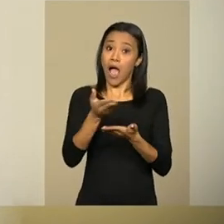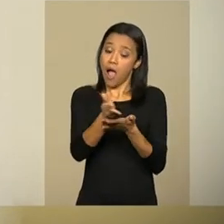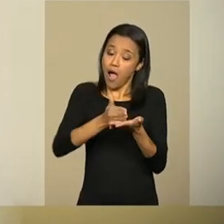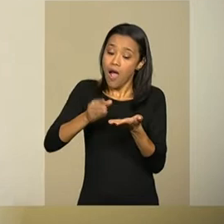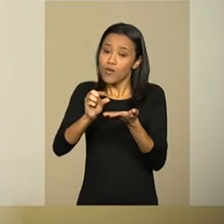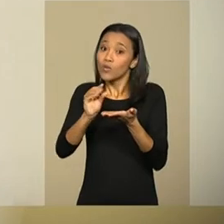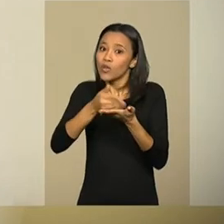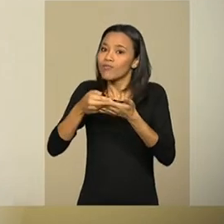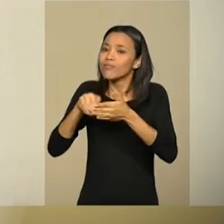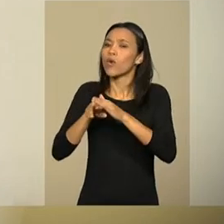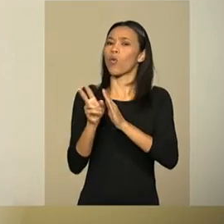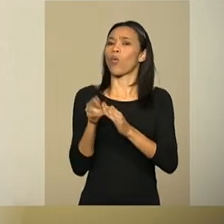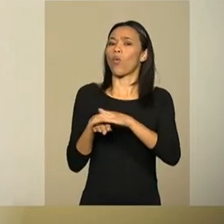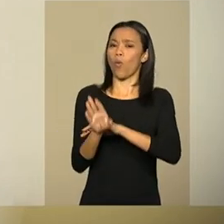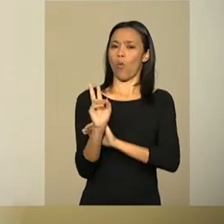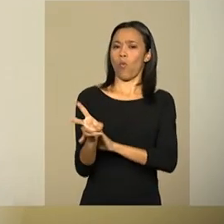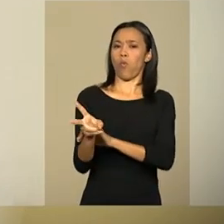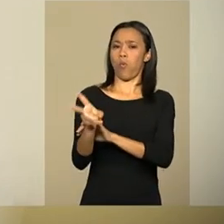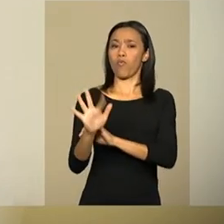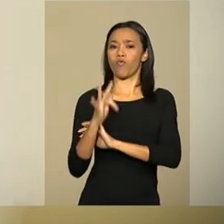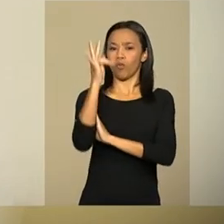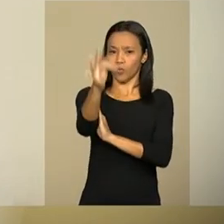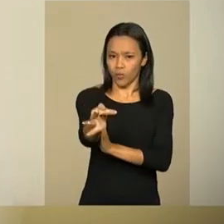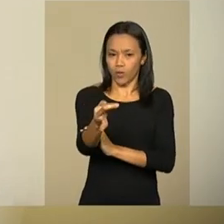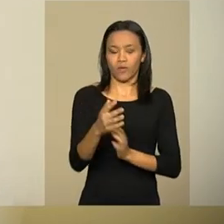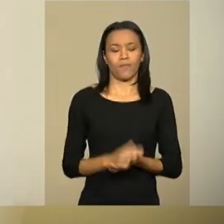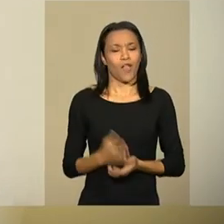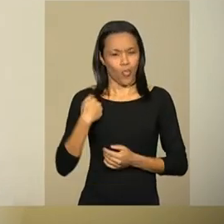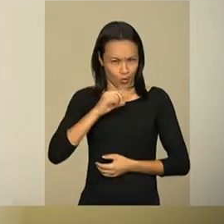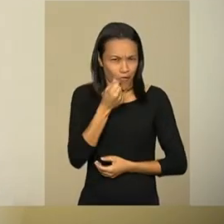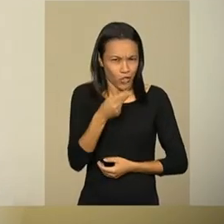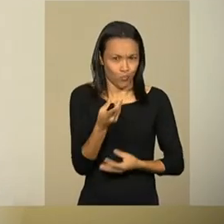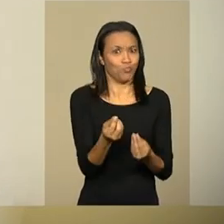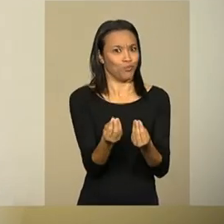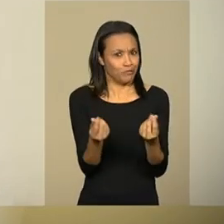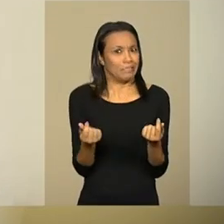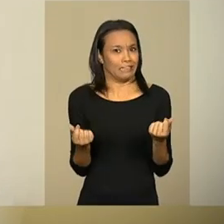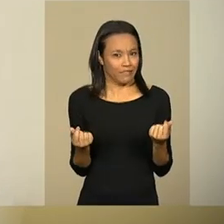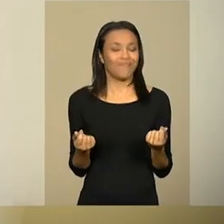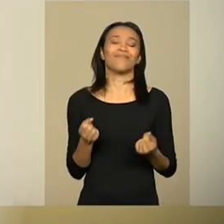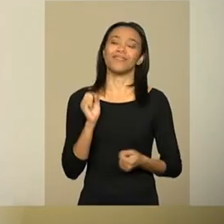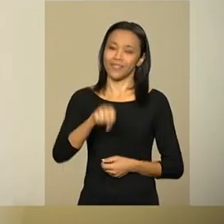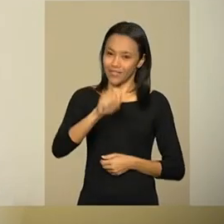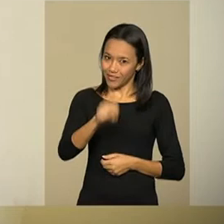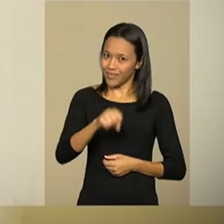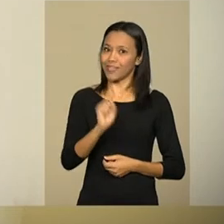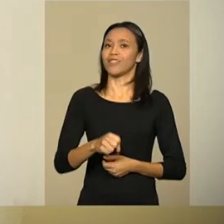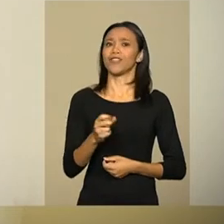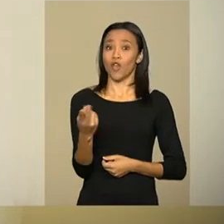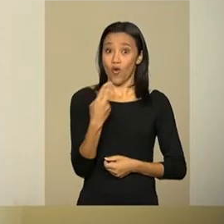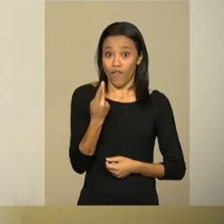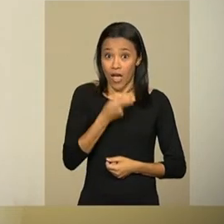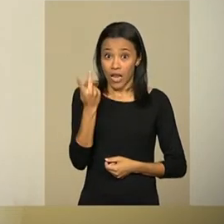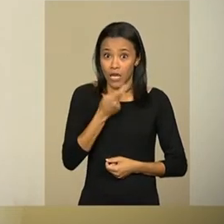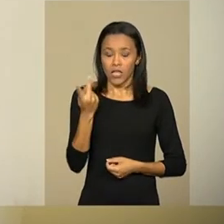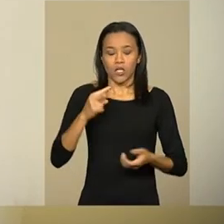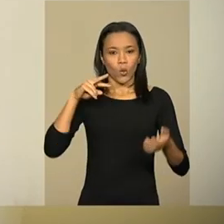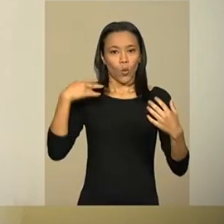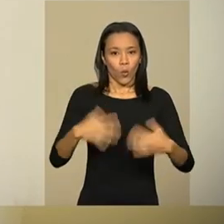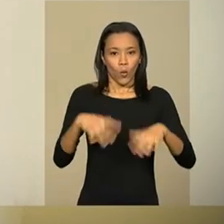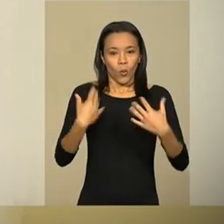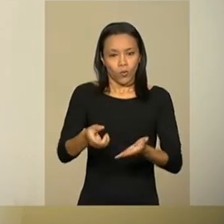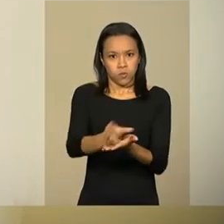guardada para as futuras gerações estamos falando de muito dinheiro Presidente sim Luciano estamos falando de uma significativa